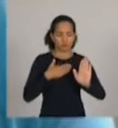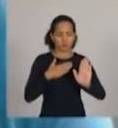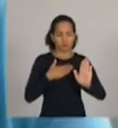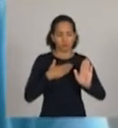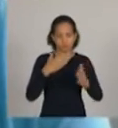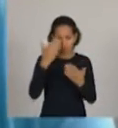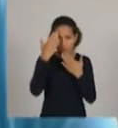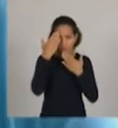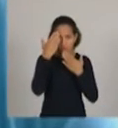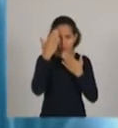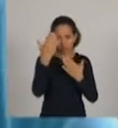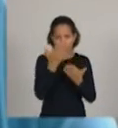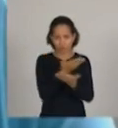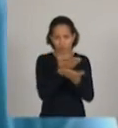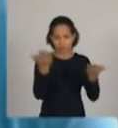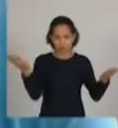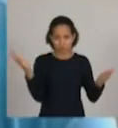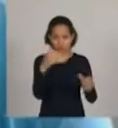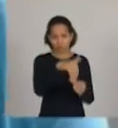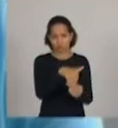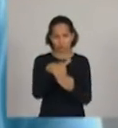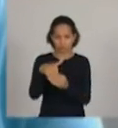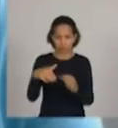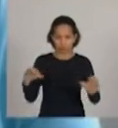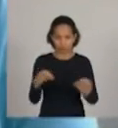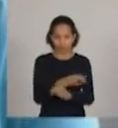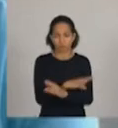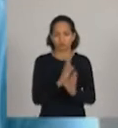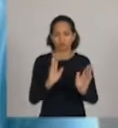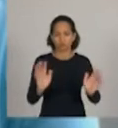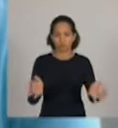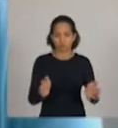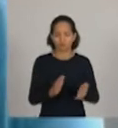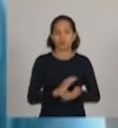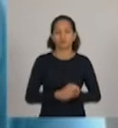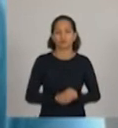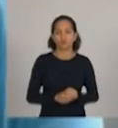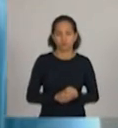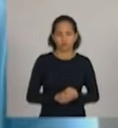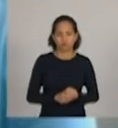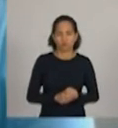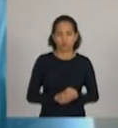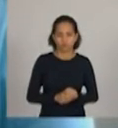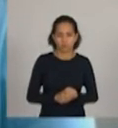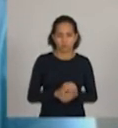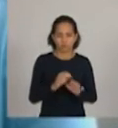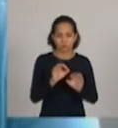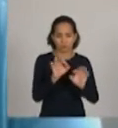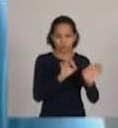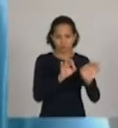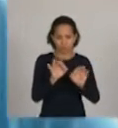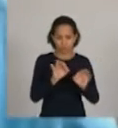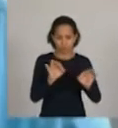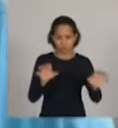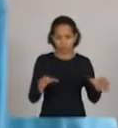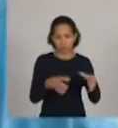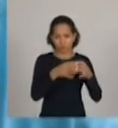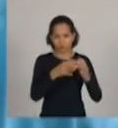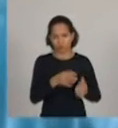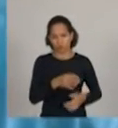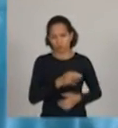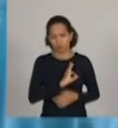quero agradecer a votação dos todos os colegas, é pela instalação de um destacamento policial